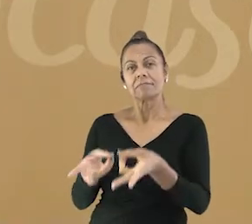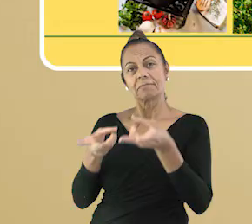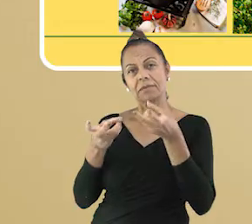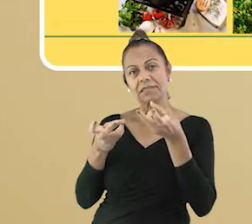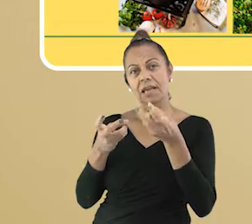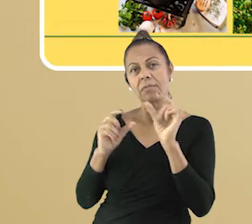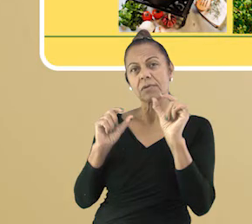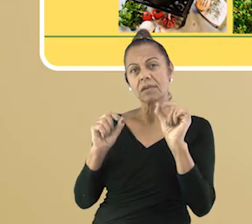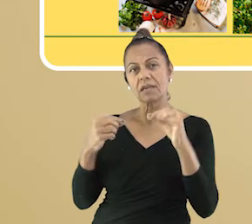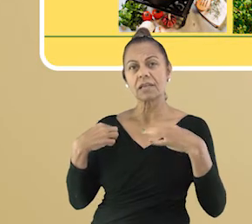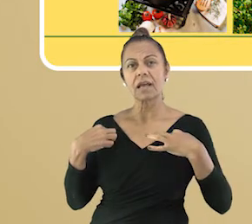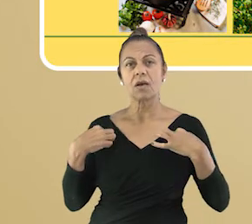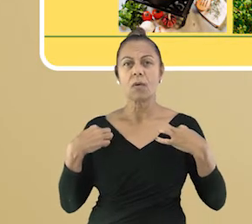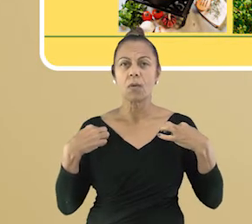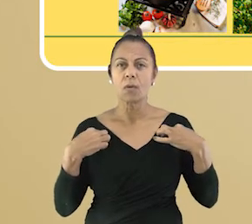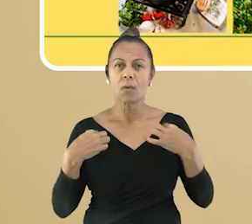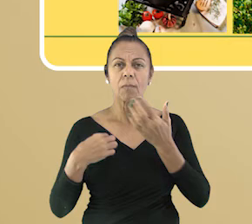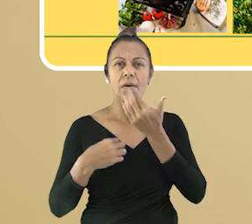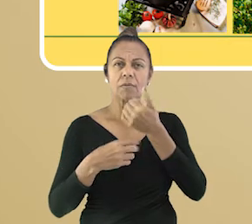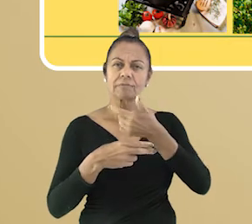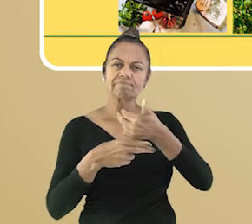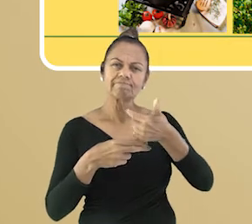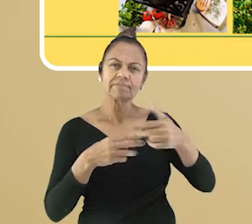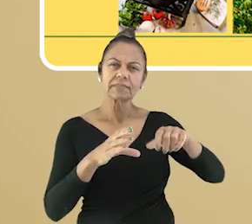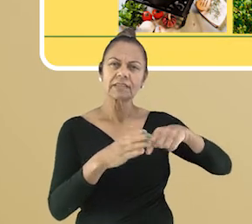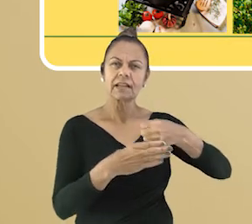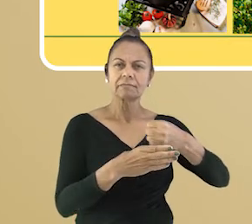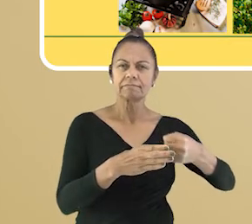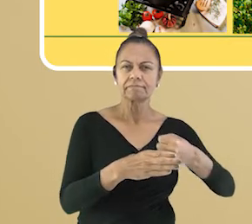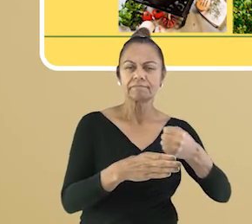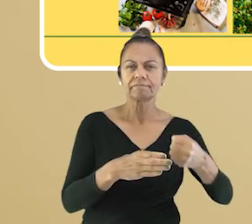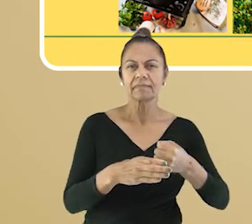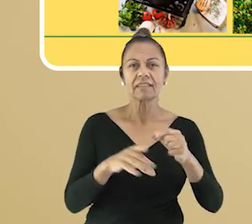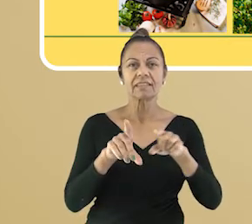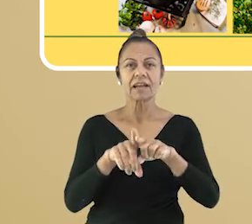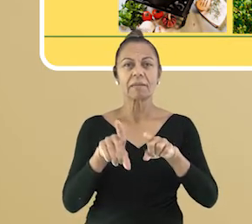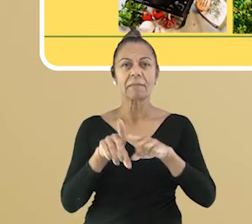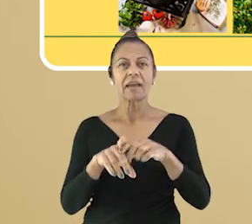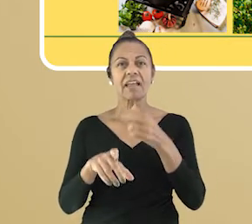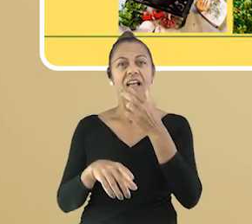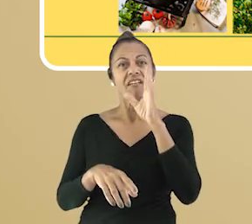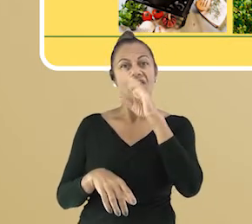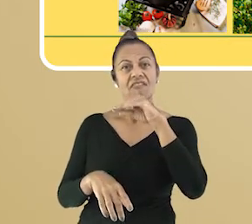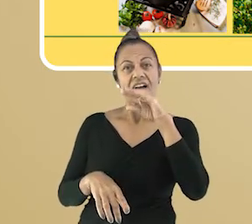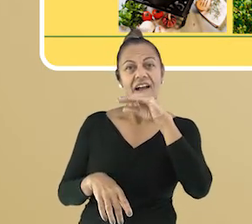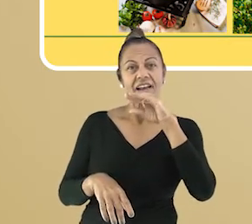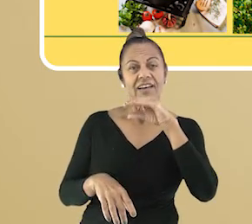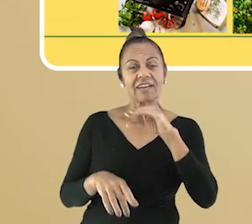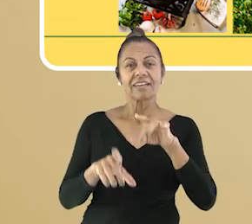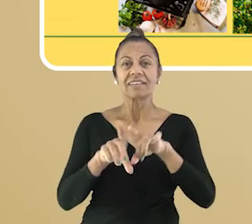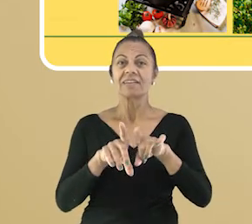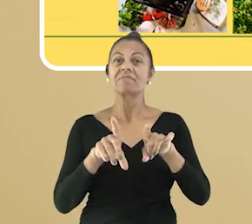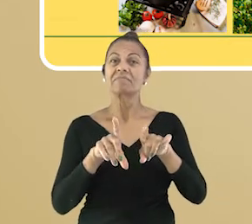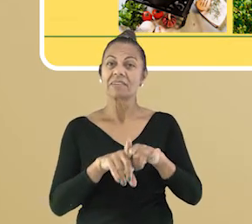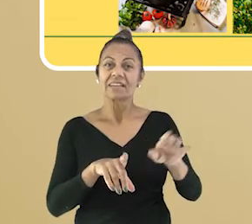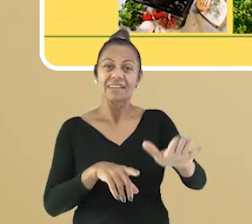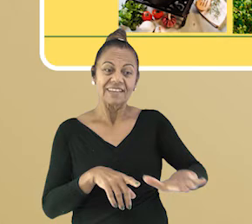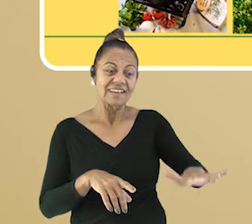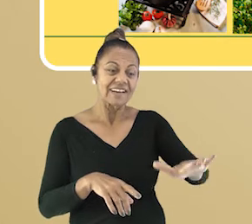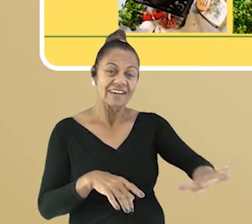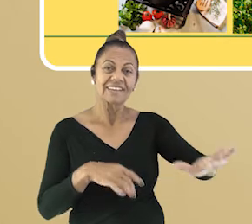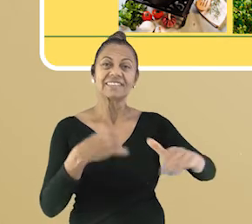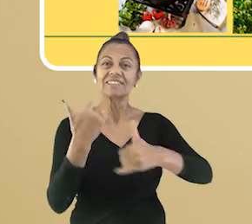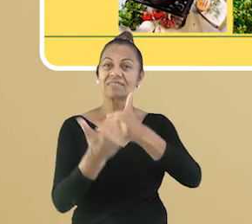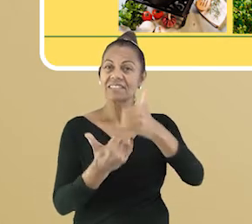aqui. Isso reflete nas roupas, na culinária e na forma de falar, e até mesmo na forma de brincar das